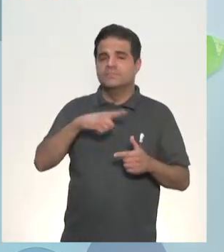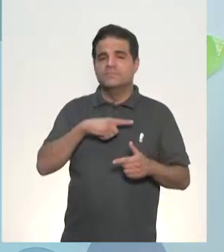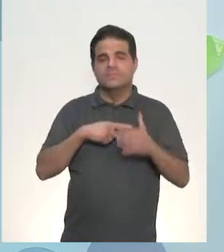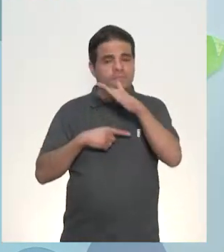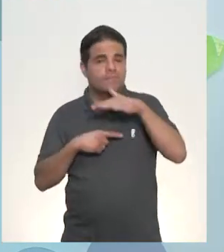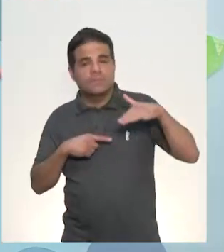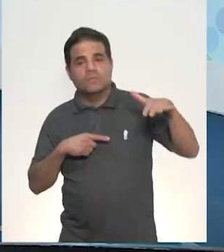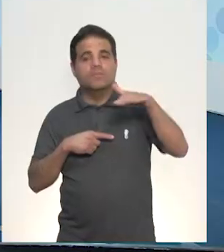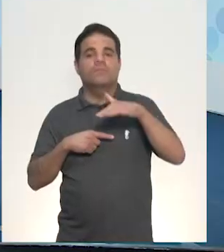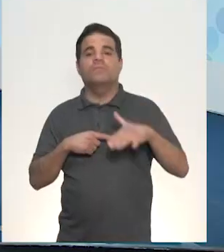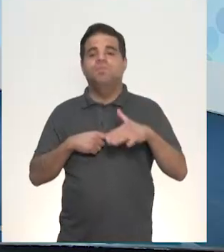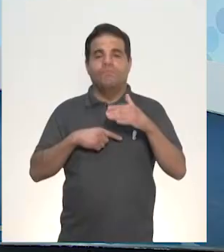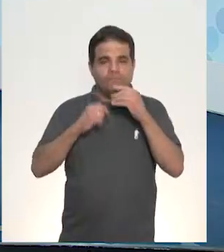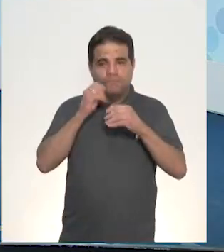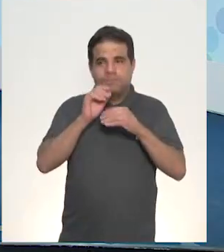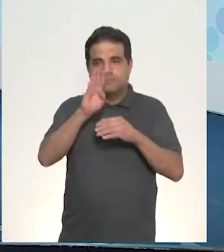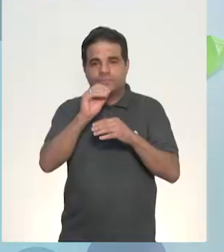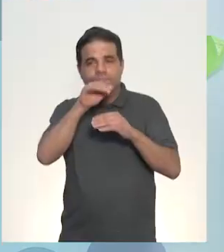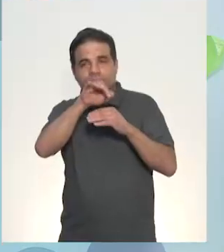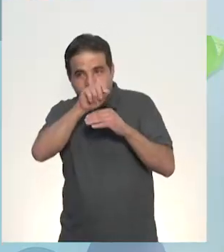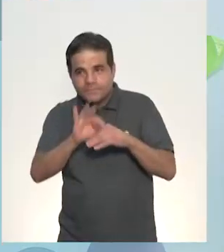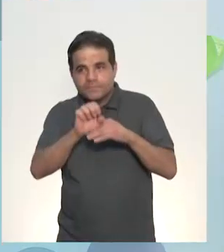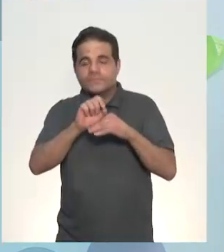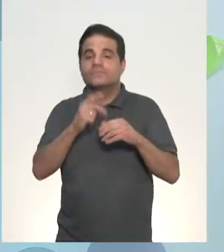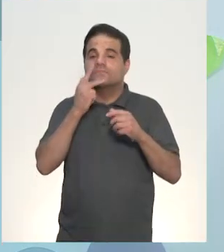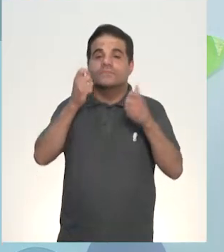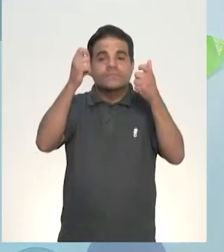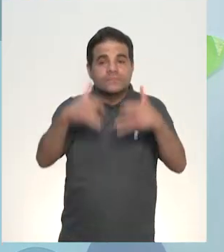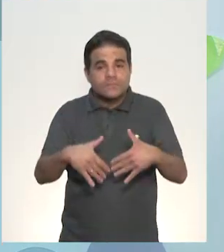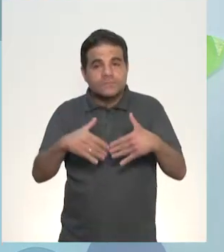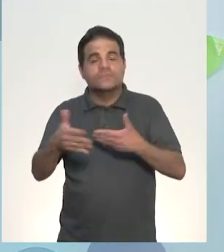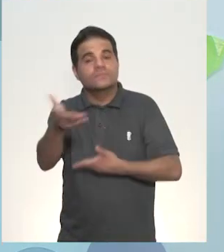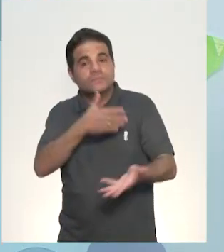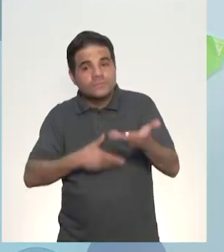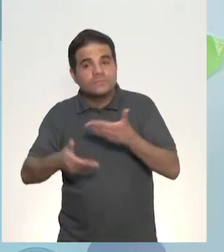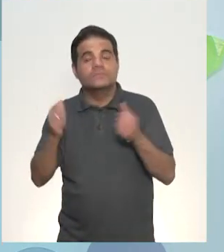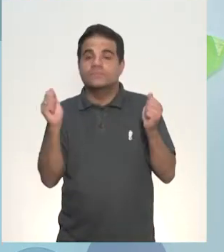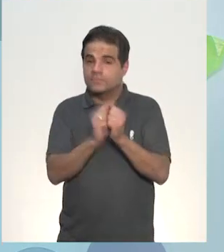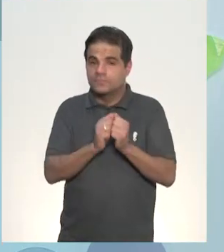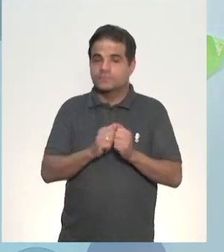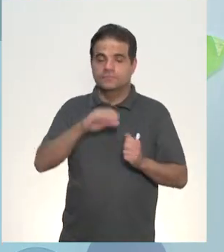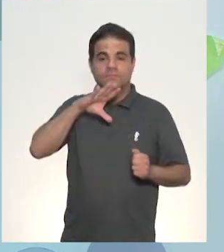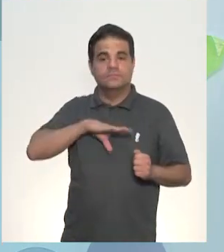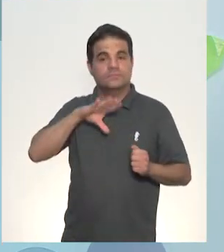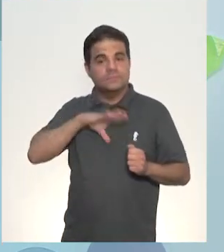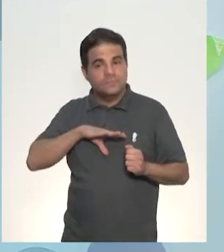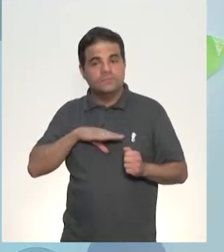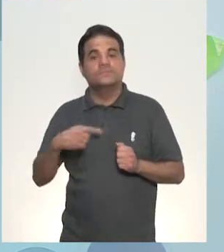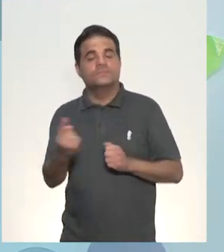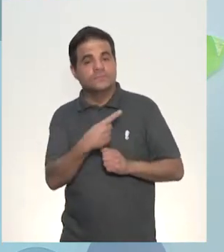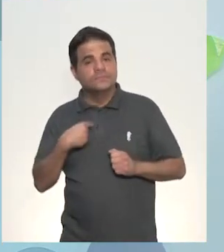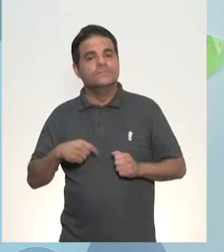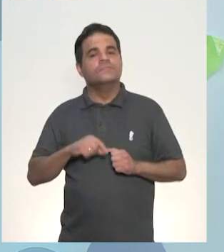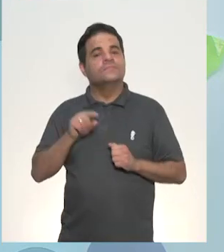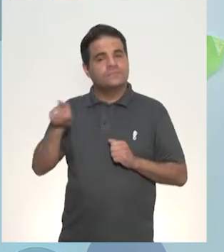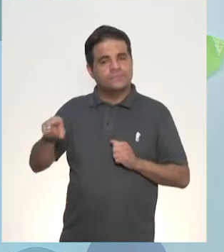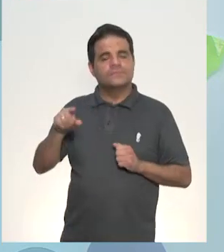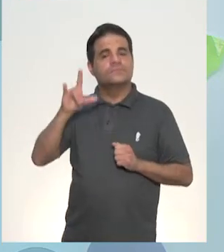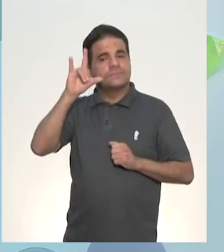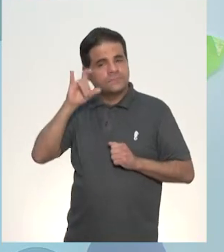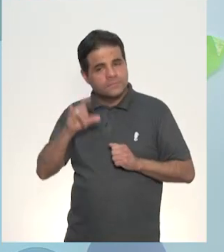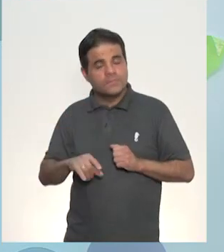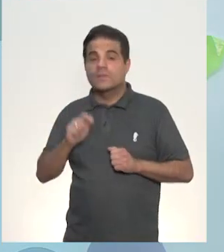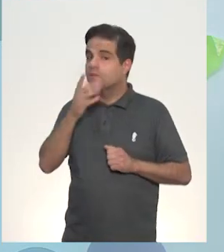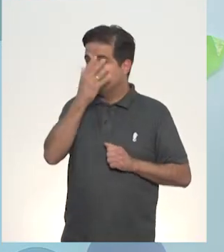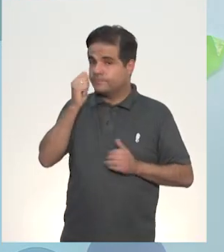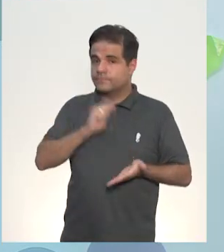Anderson falou de Bofete. Bofete. Você vai falar de quê? Compartilhe conosco no Língua Portuguesa, CMSP_M, faça